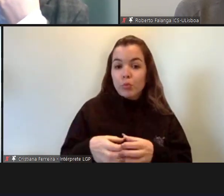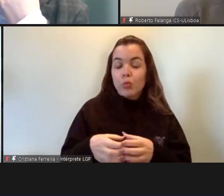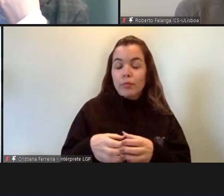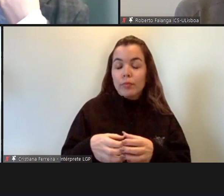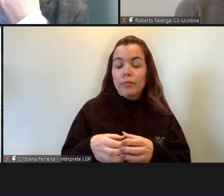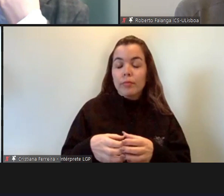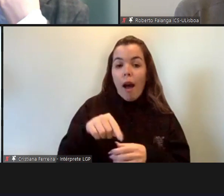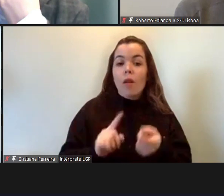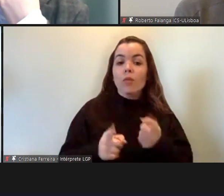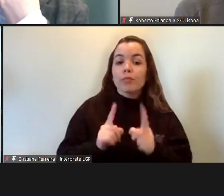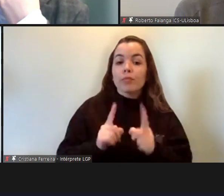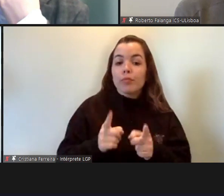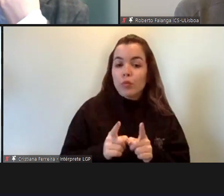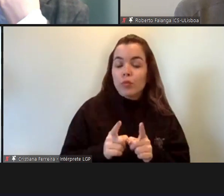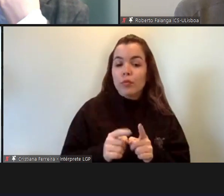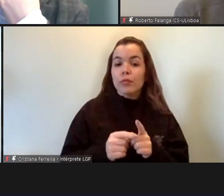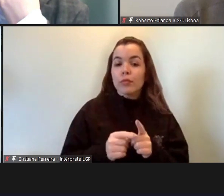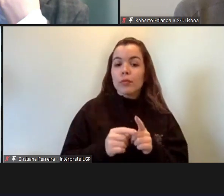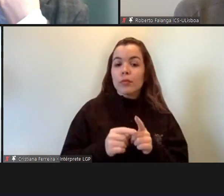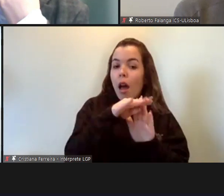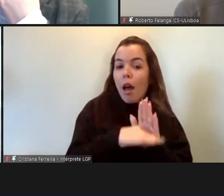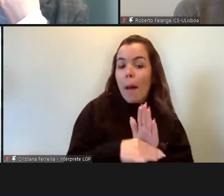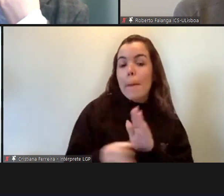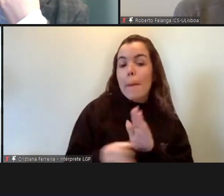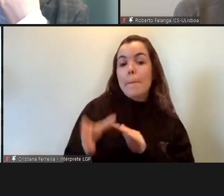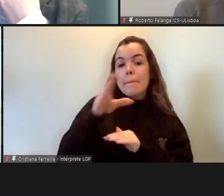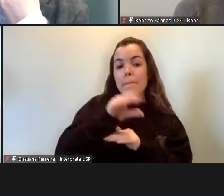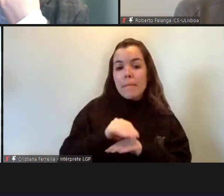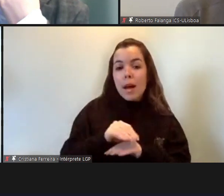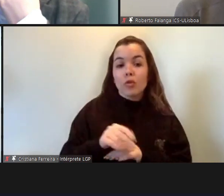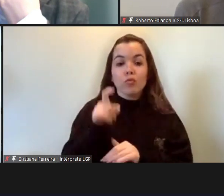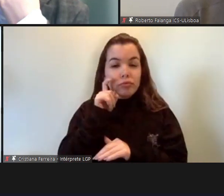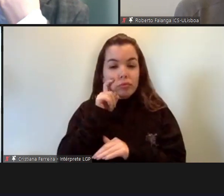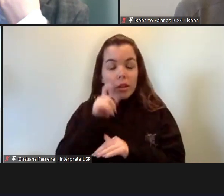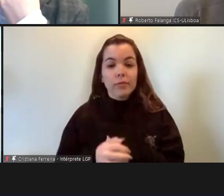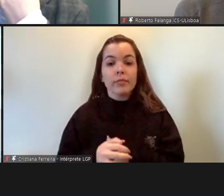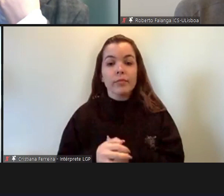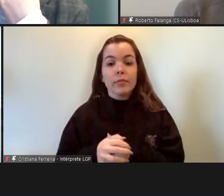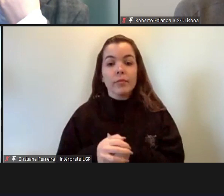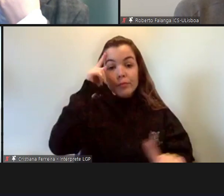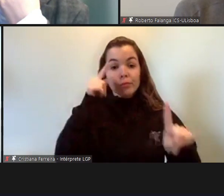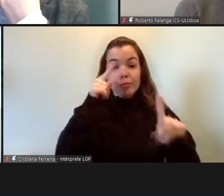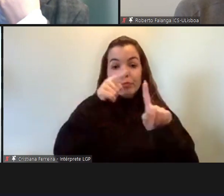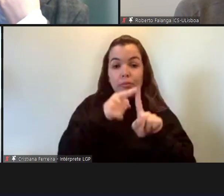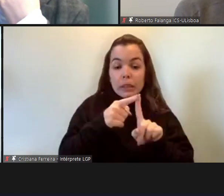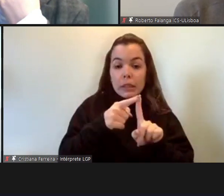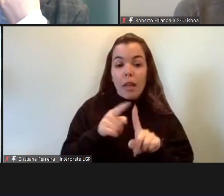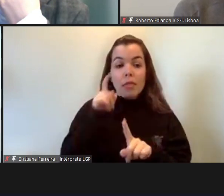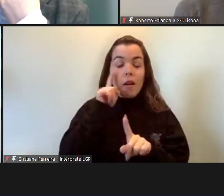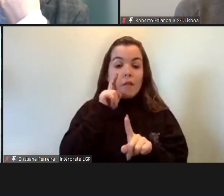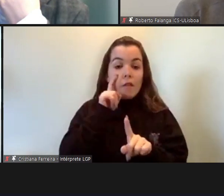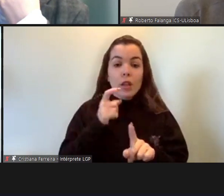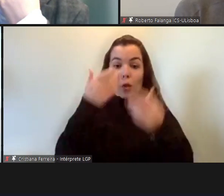há umas medidas mais, digamos, conservativas para proteger as nossas